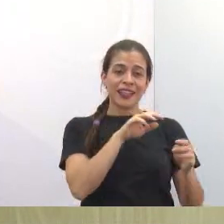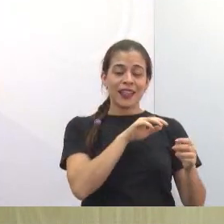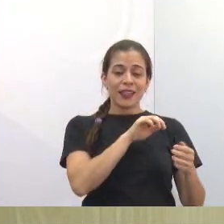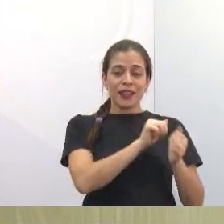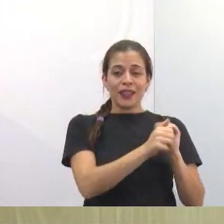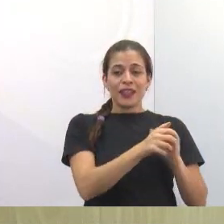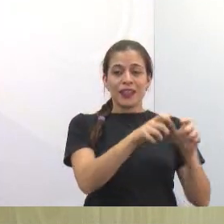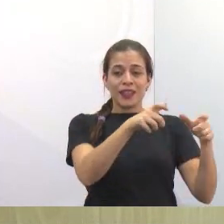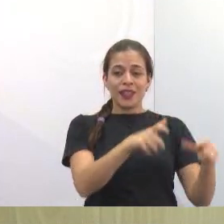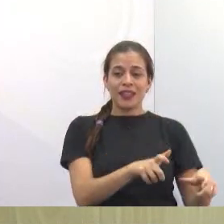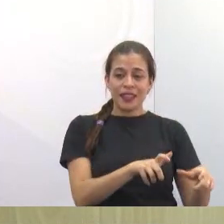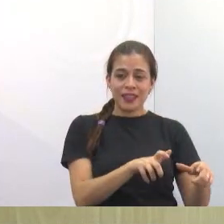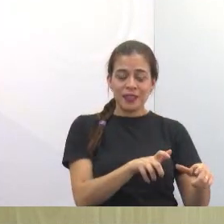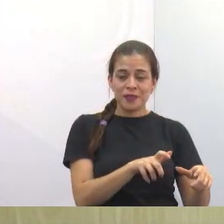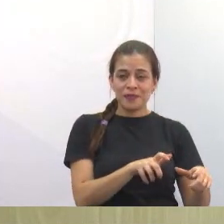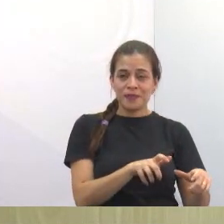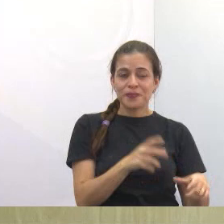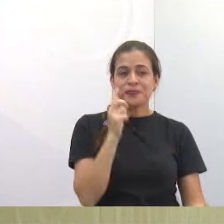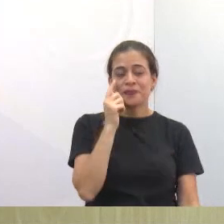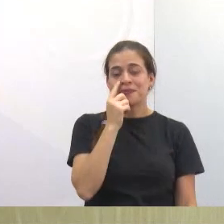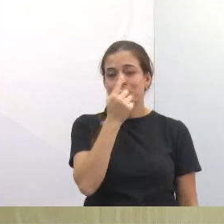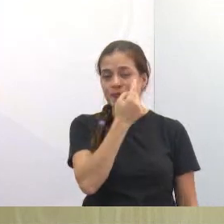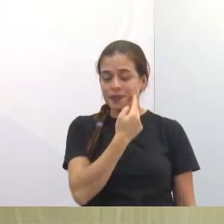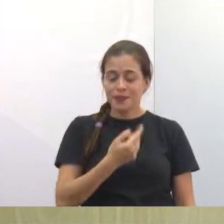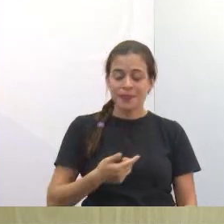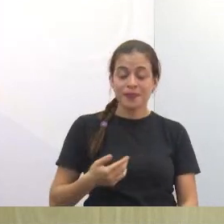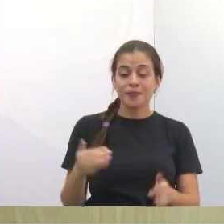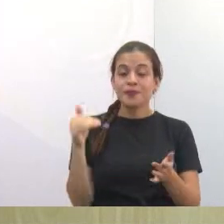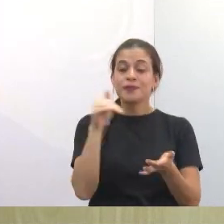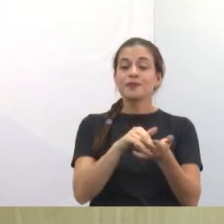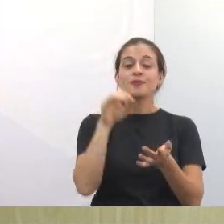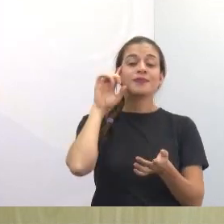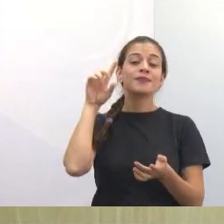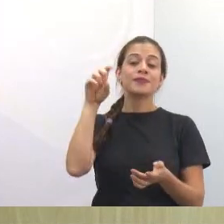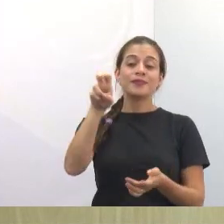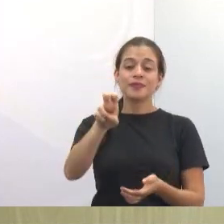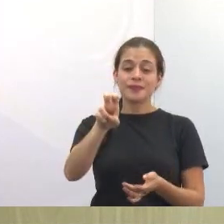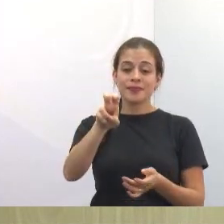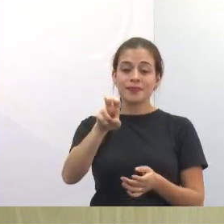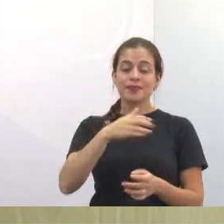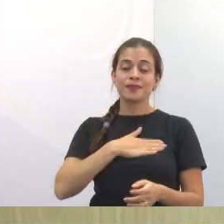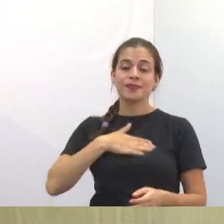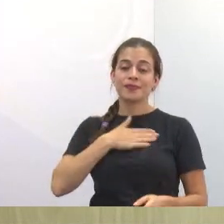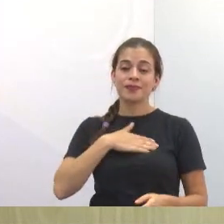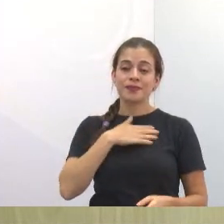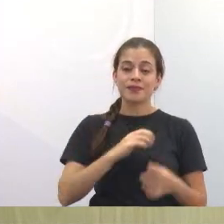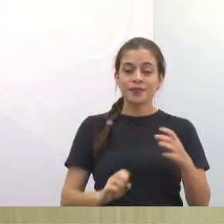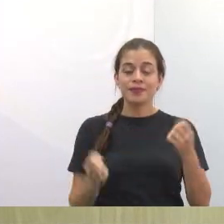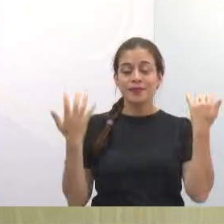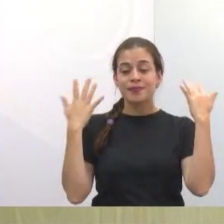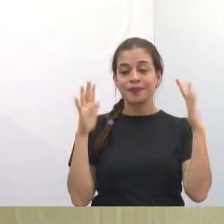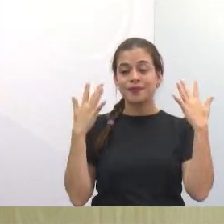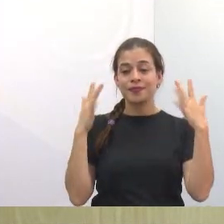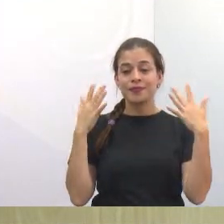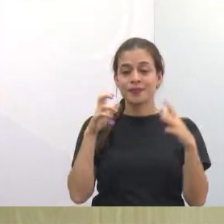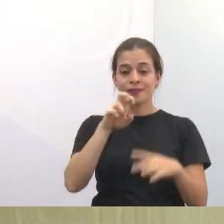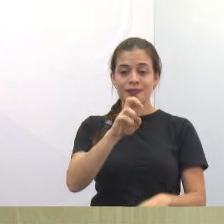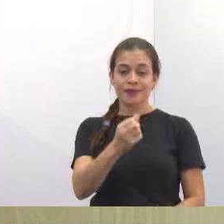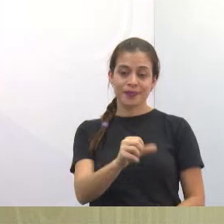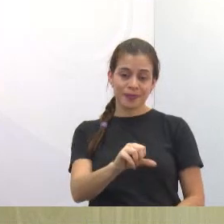Parque Meia Lua, que comemorou no último dia 5 de agosto, 59 de fundação. Autoria, Valmir do Parque Meia